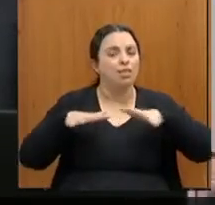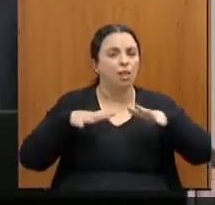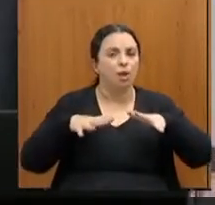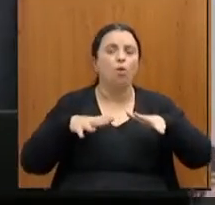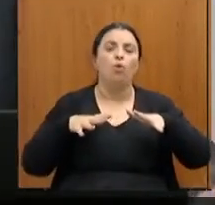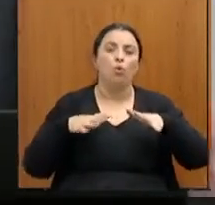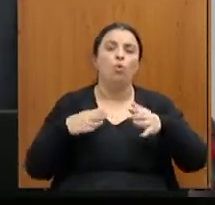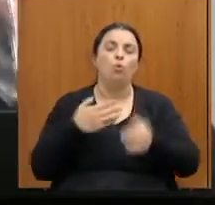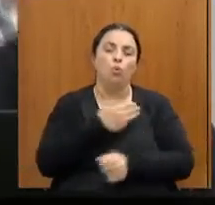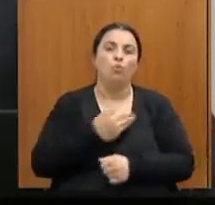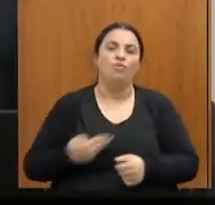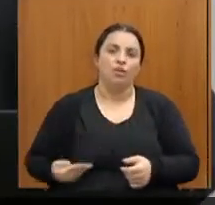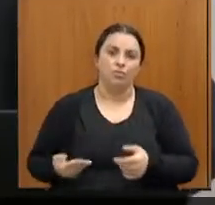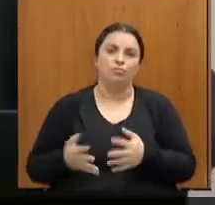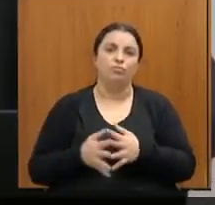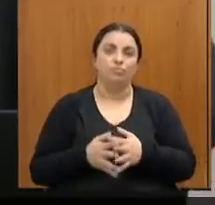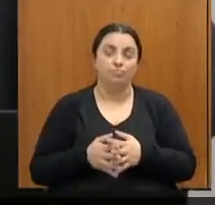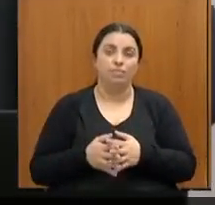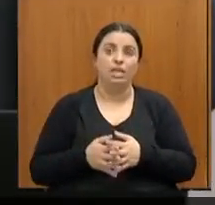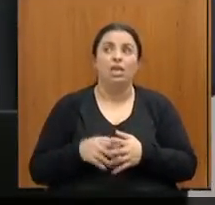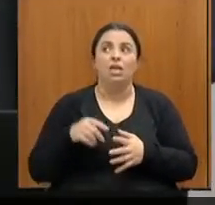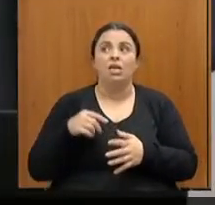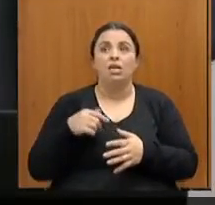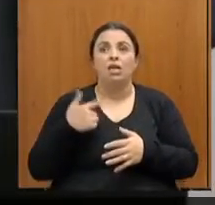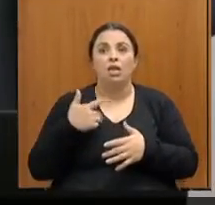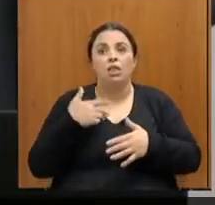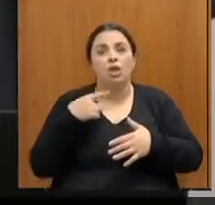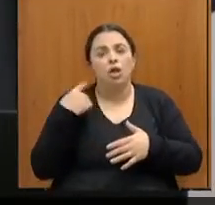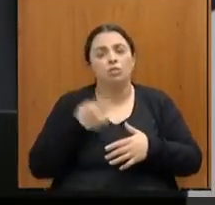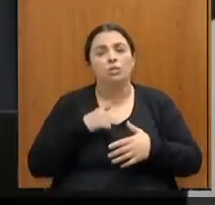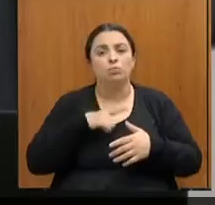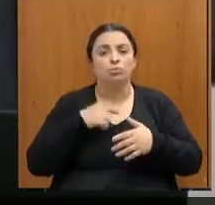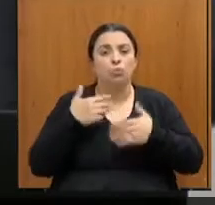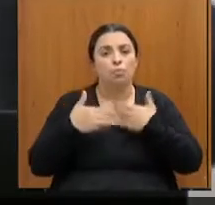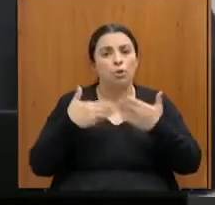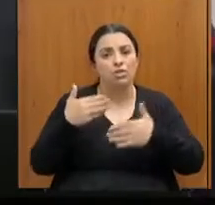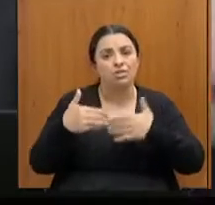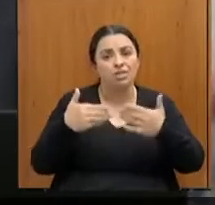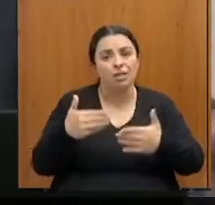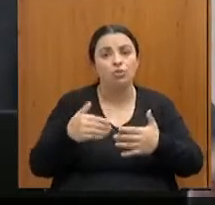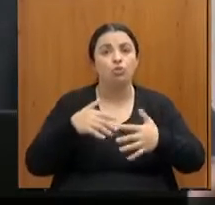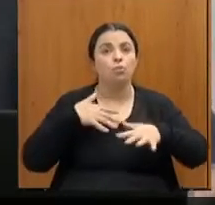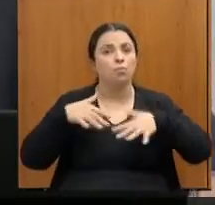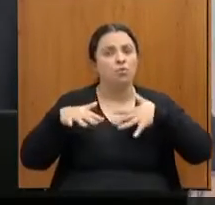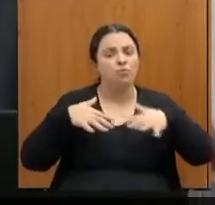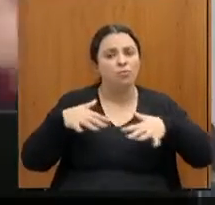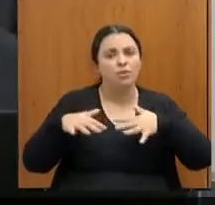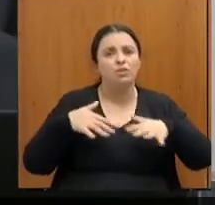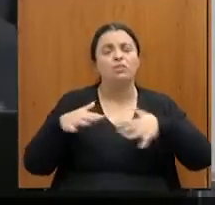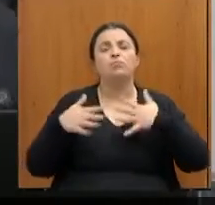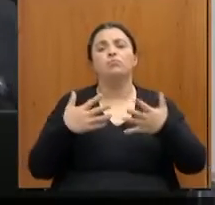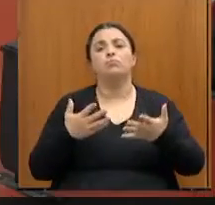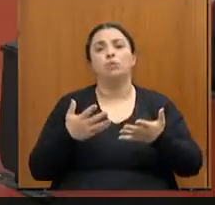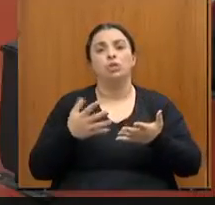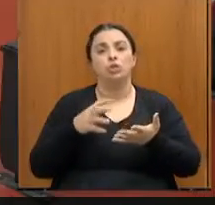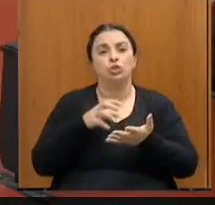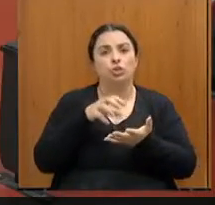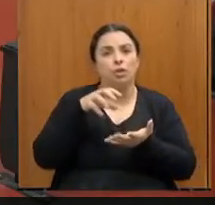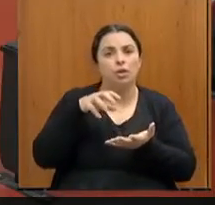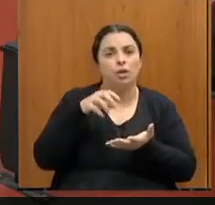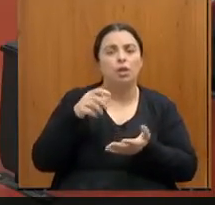estejamos fazendo um processo nessa linha de desestatização seja desinvestimento privatização